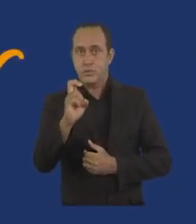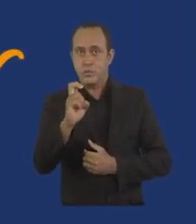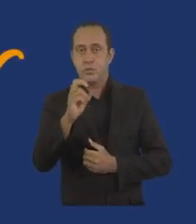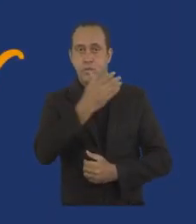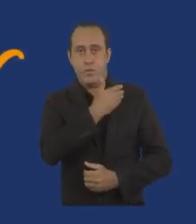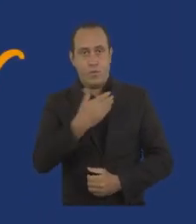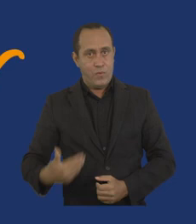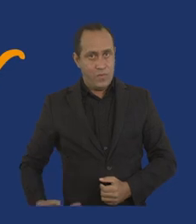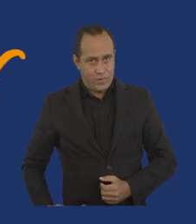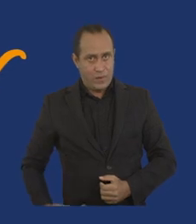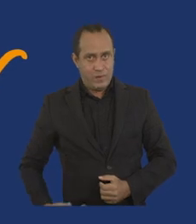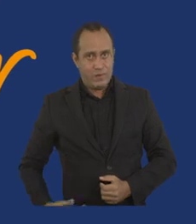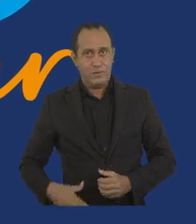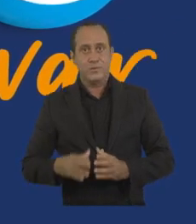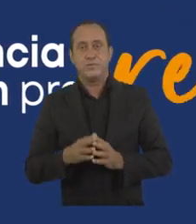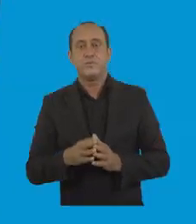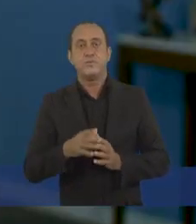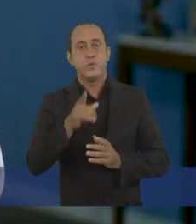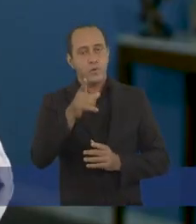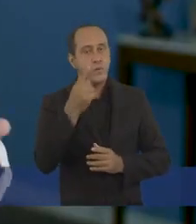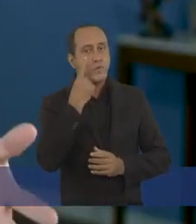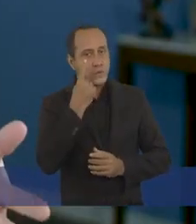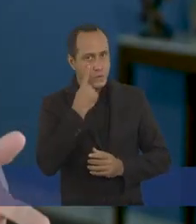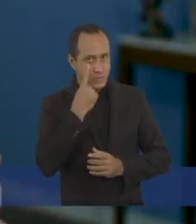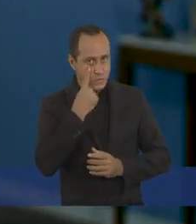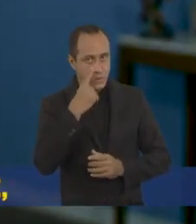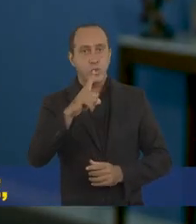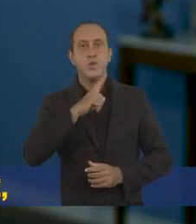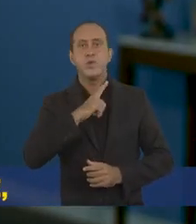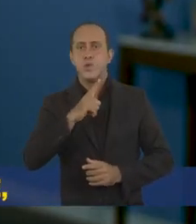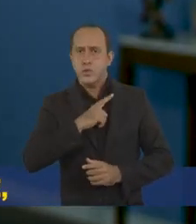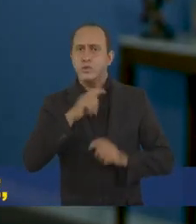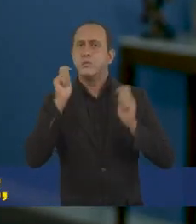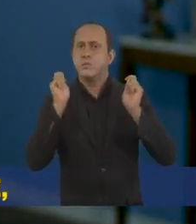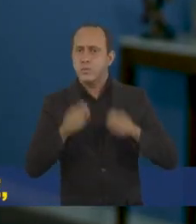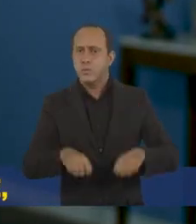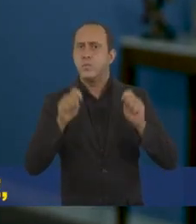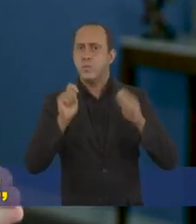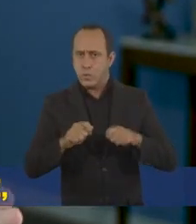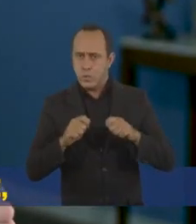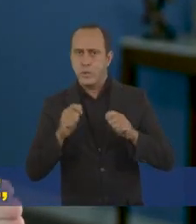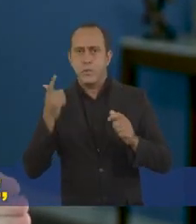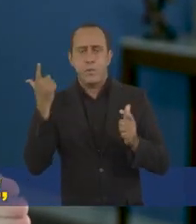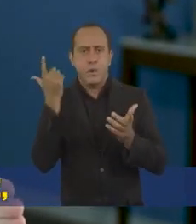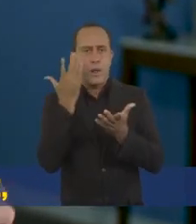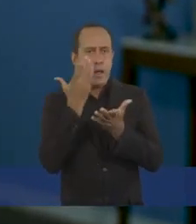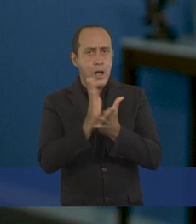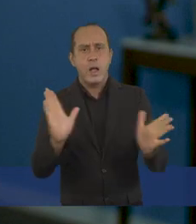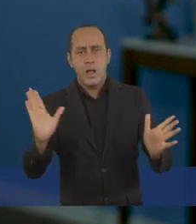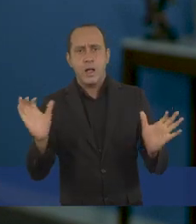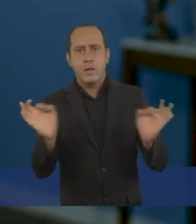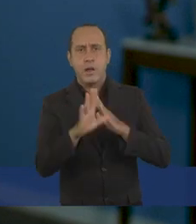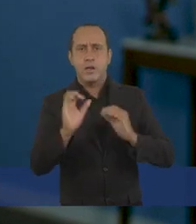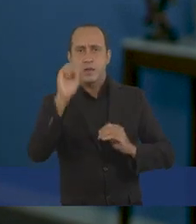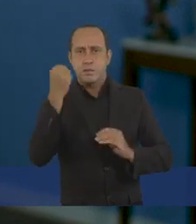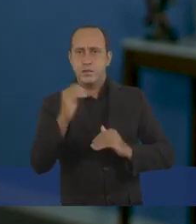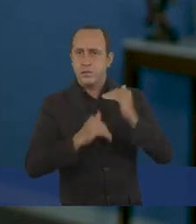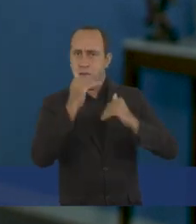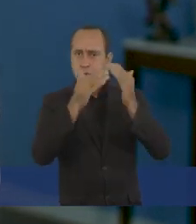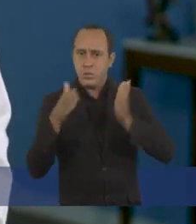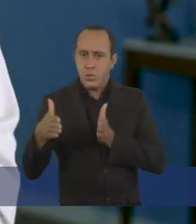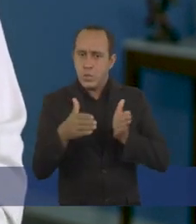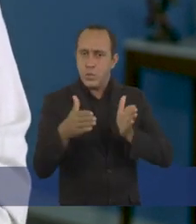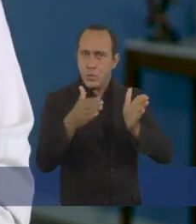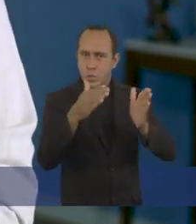55, governador. Como vocês viram, nós temos as condições para superar essa crise e fazer Sergipe avançar